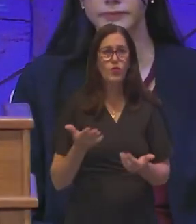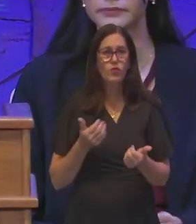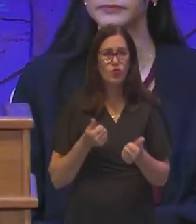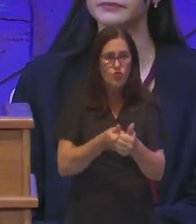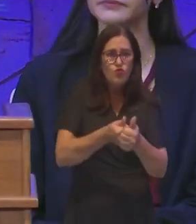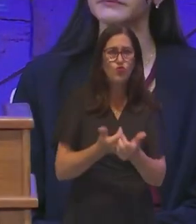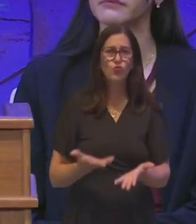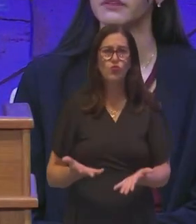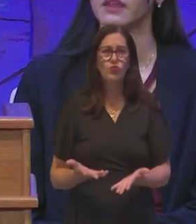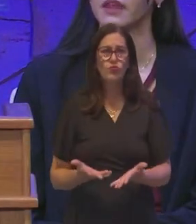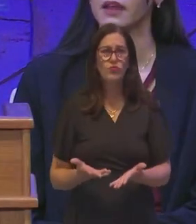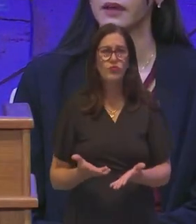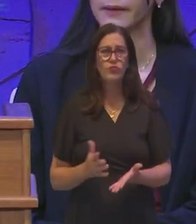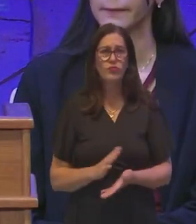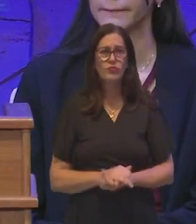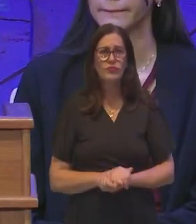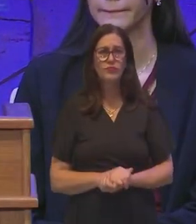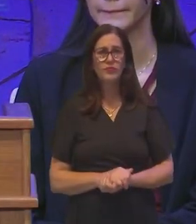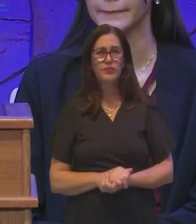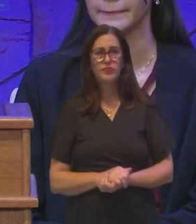perto.